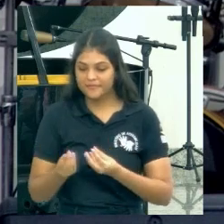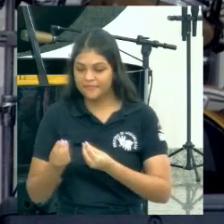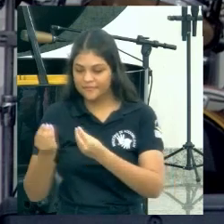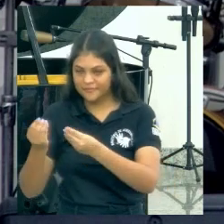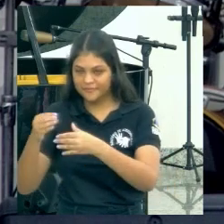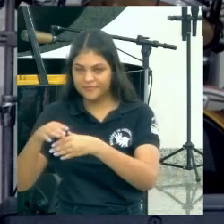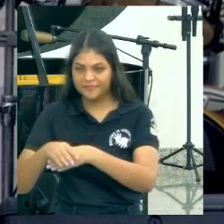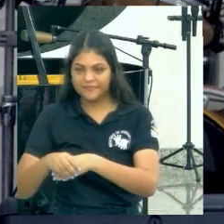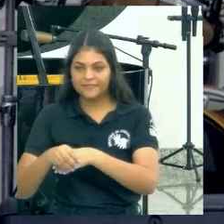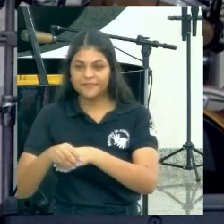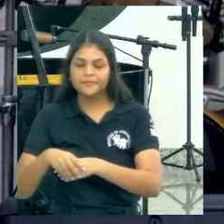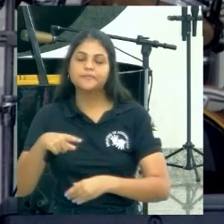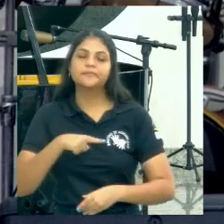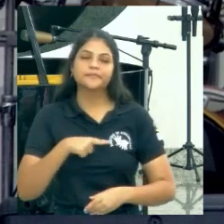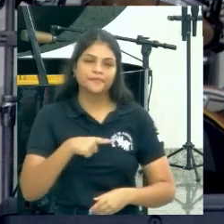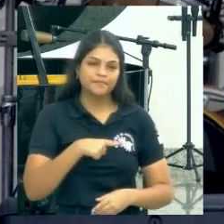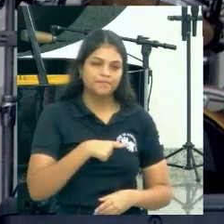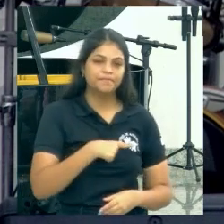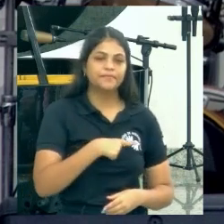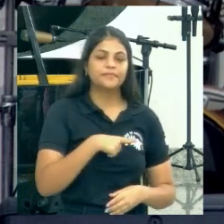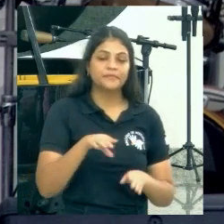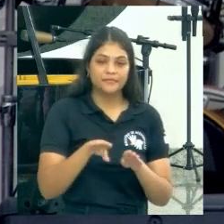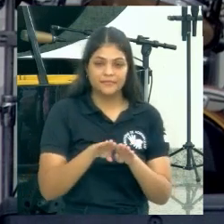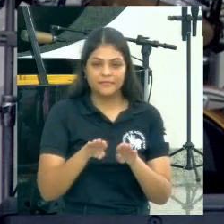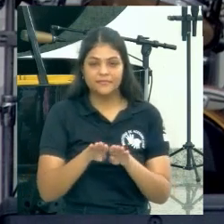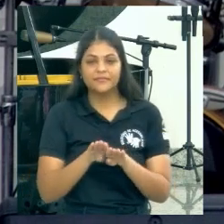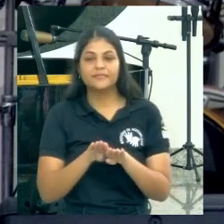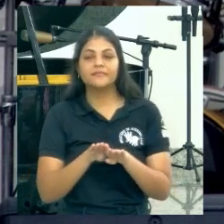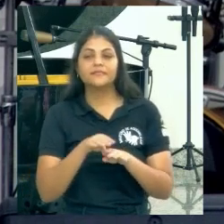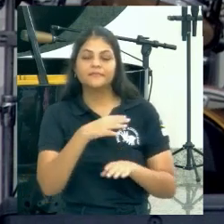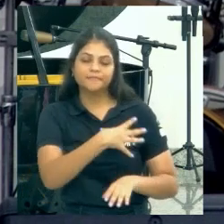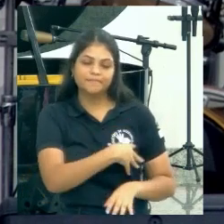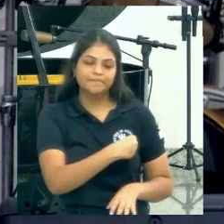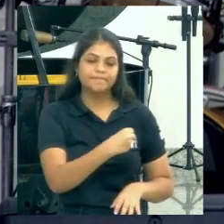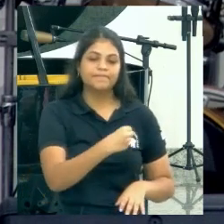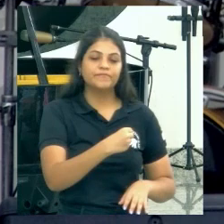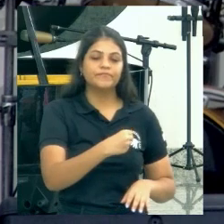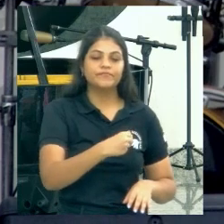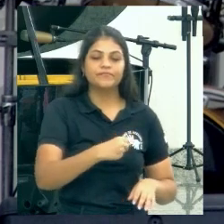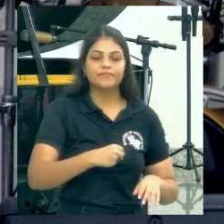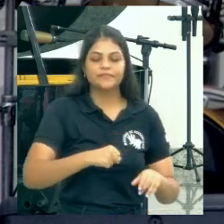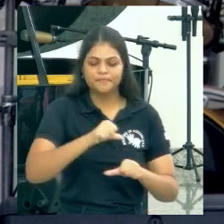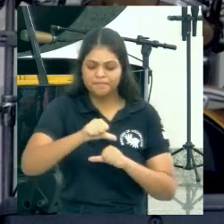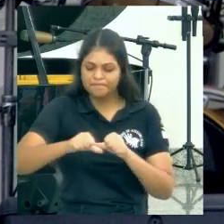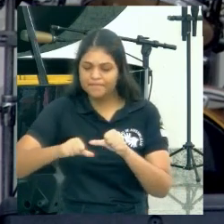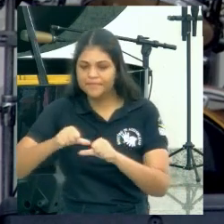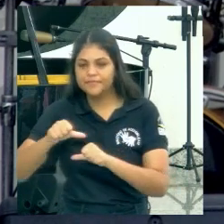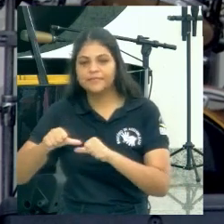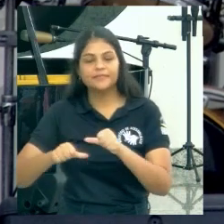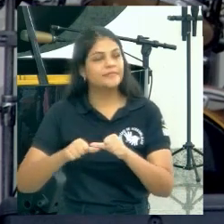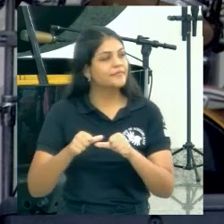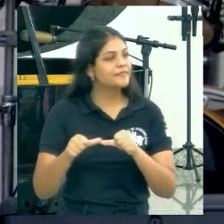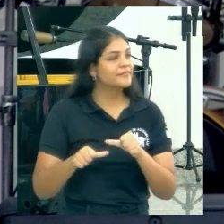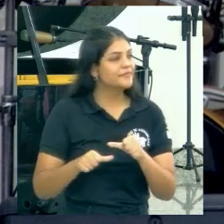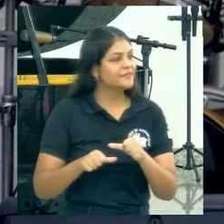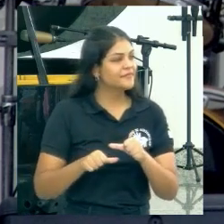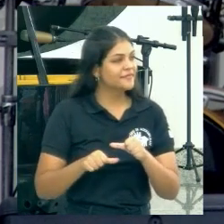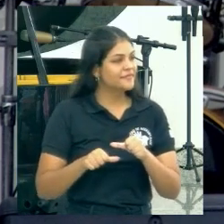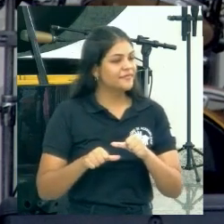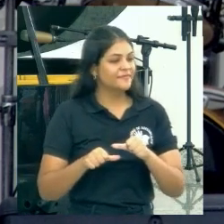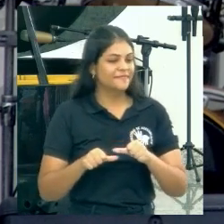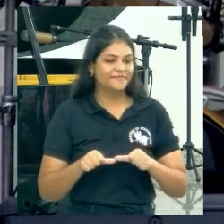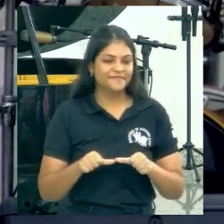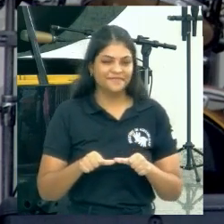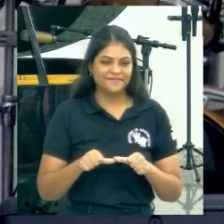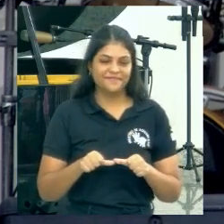que também tenham filhos e filhas. Multipliquem-se e não diminuam. Se eu passar o próximo slide, vai aparecer a